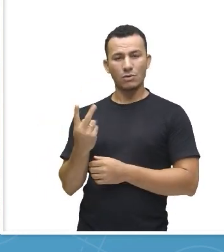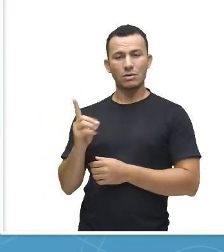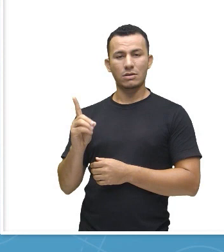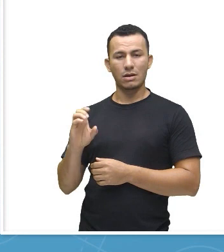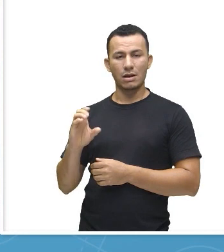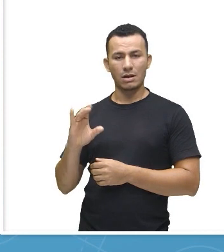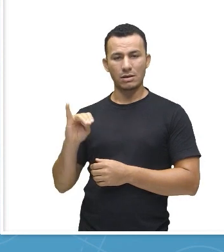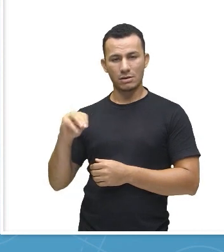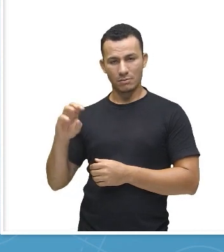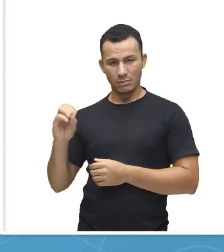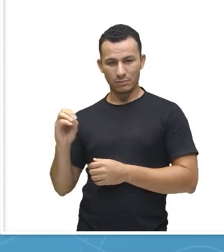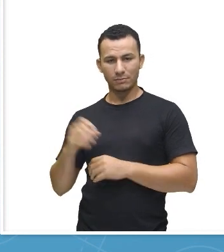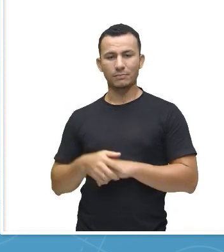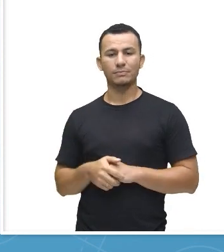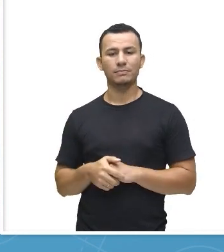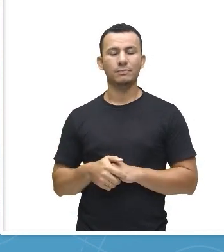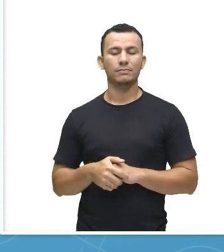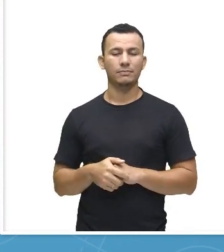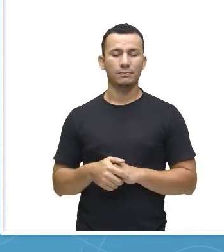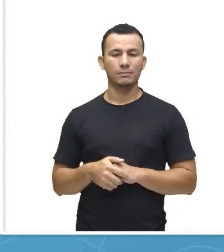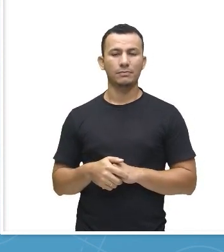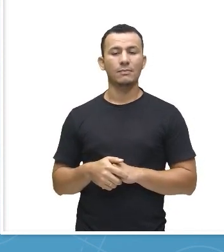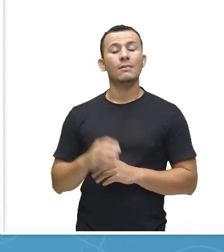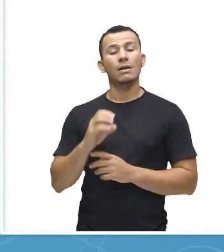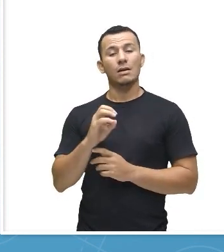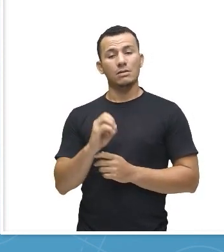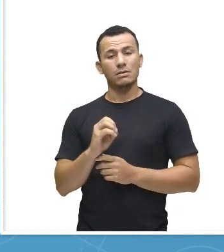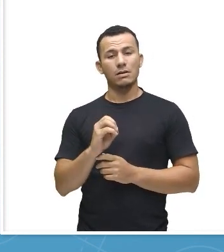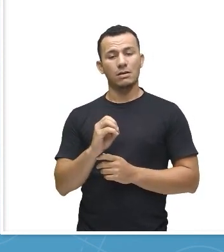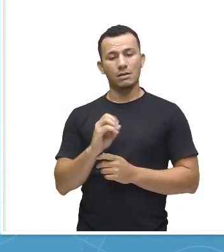2 décimos. 0,02